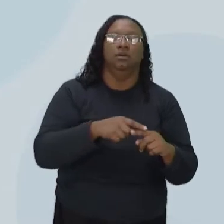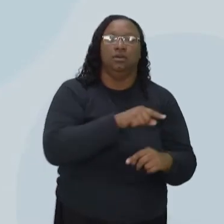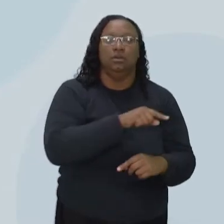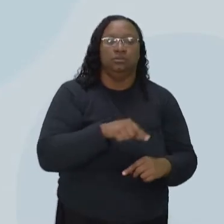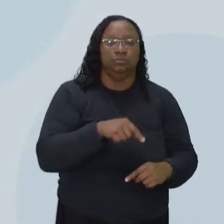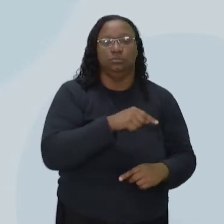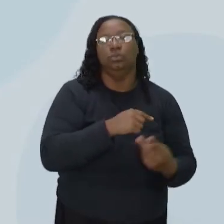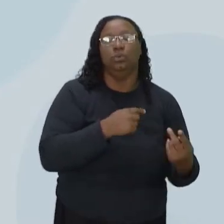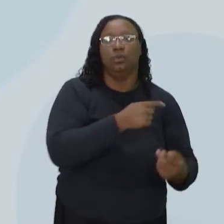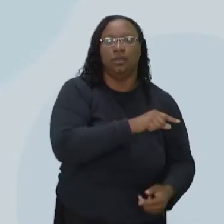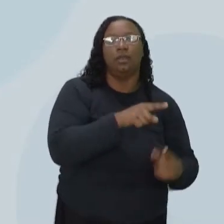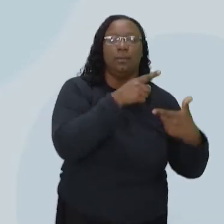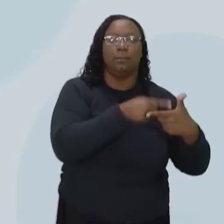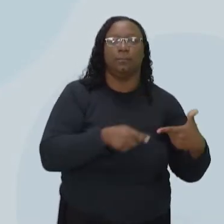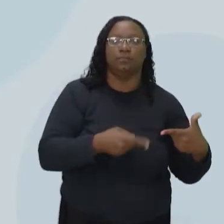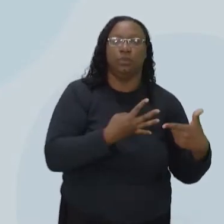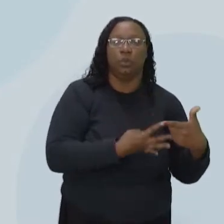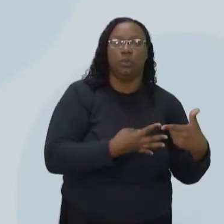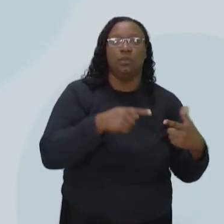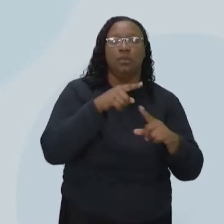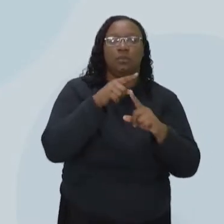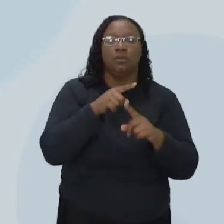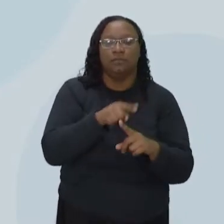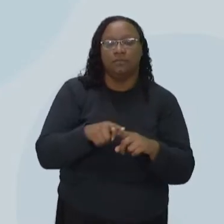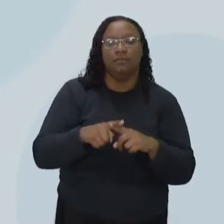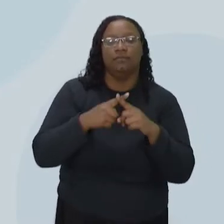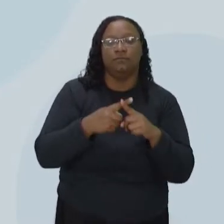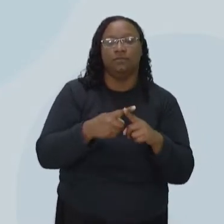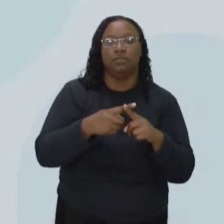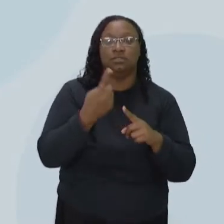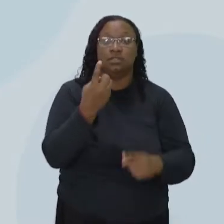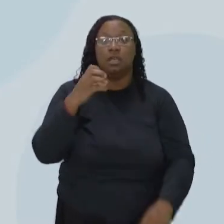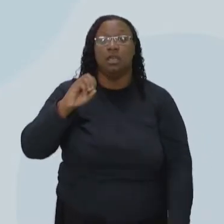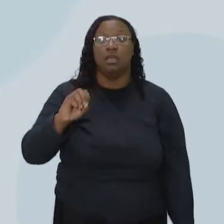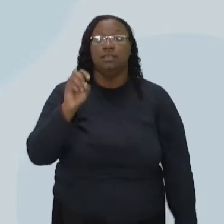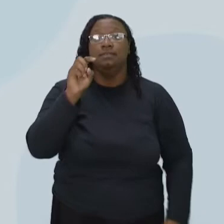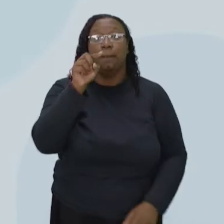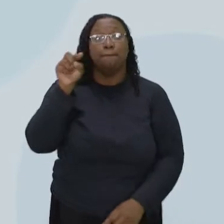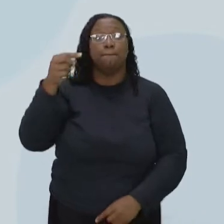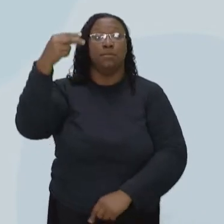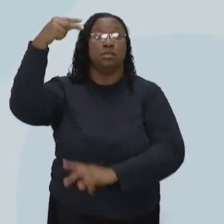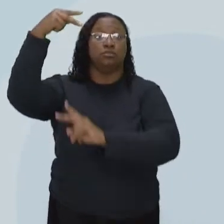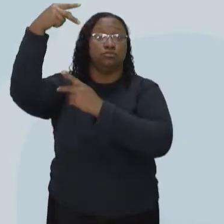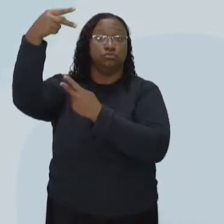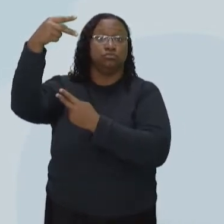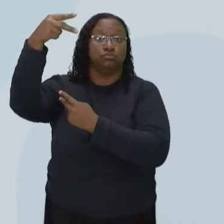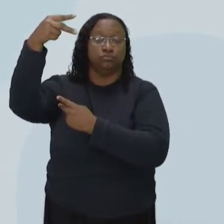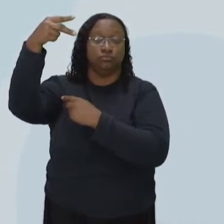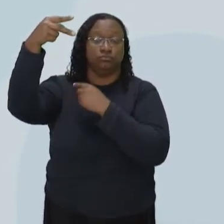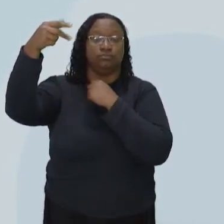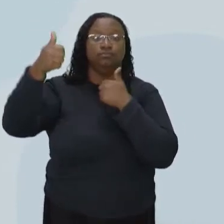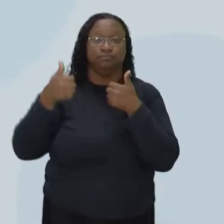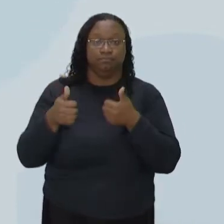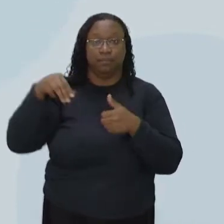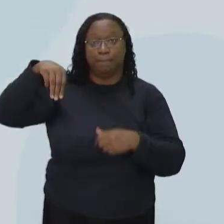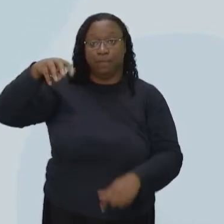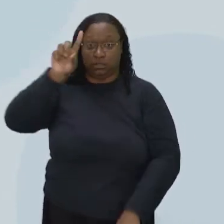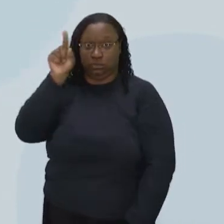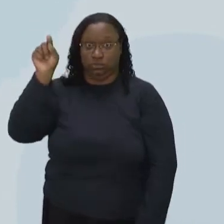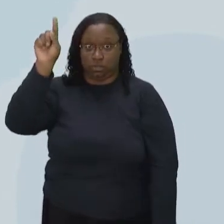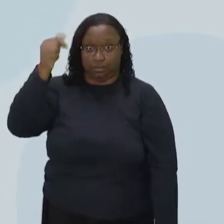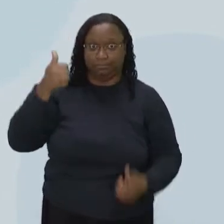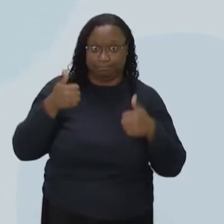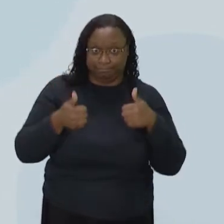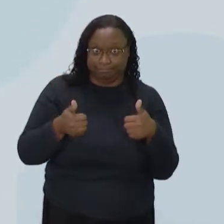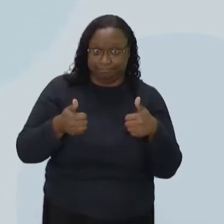dar 1/4, vezes 10 a menos 2 metros quadrados. Belezinha, está